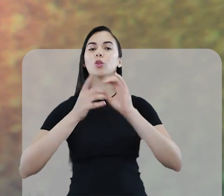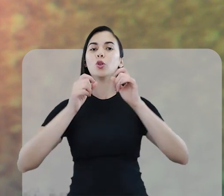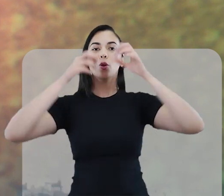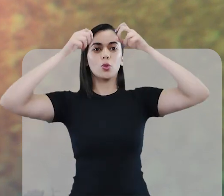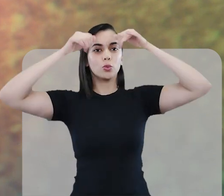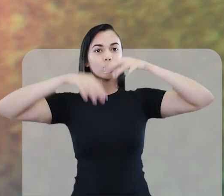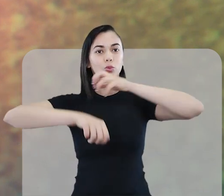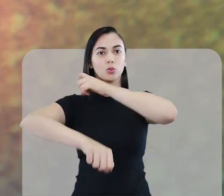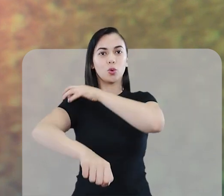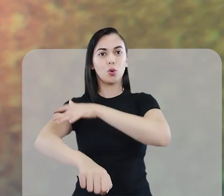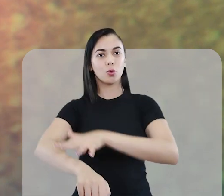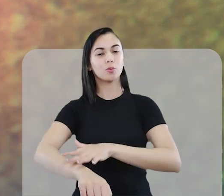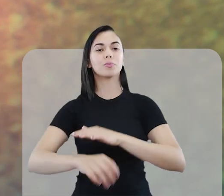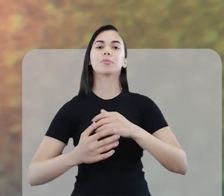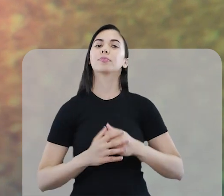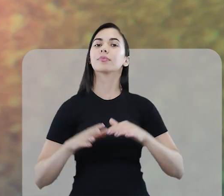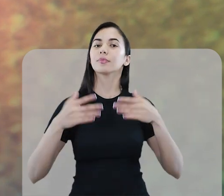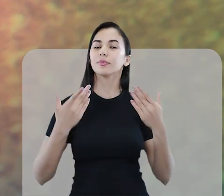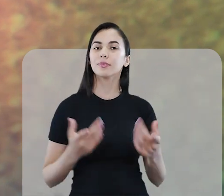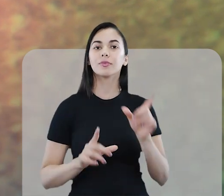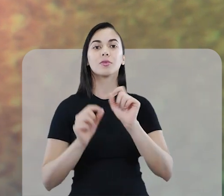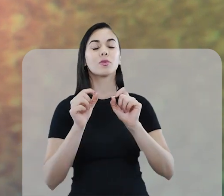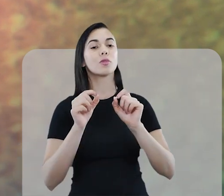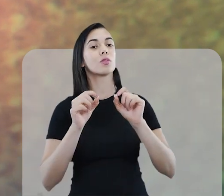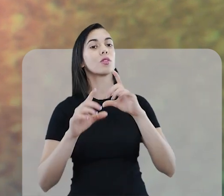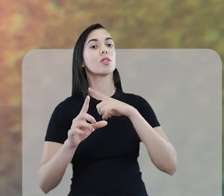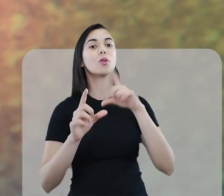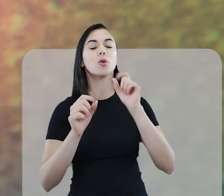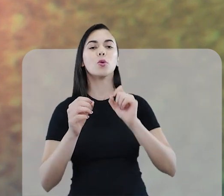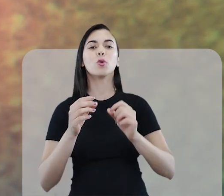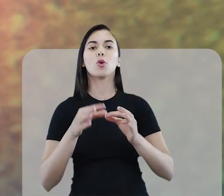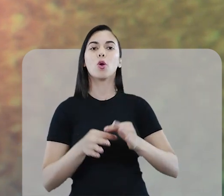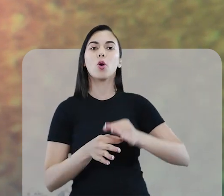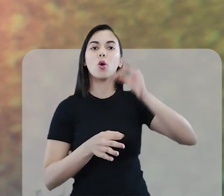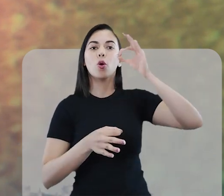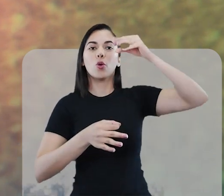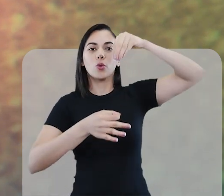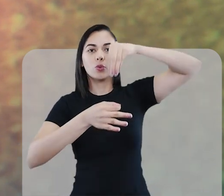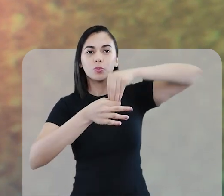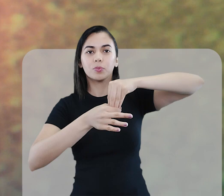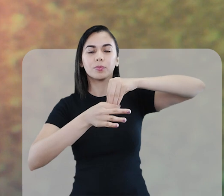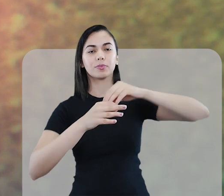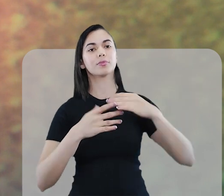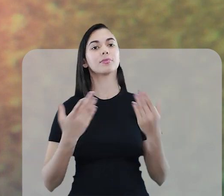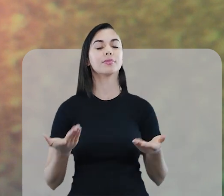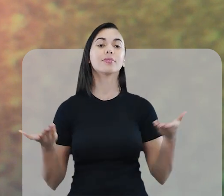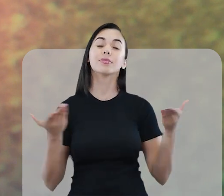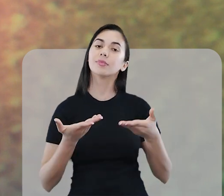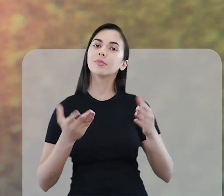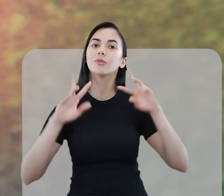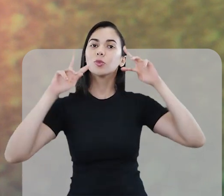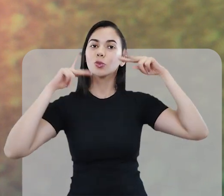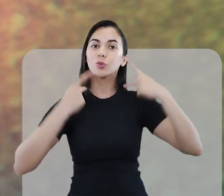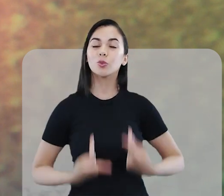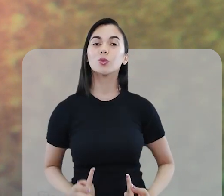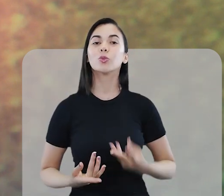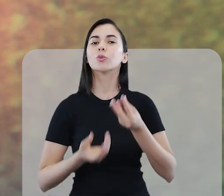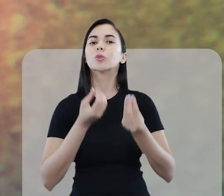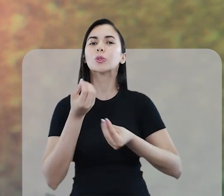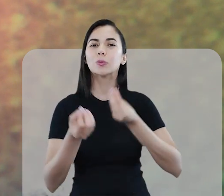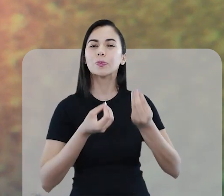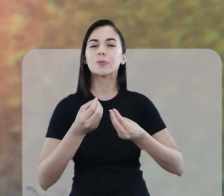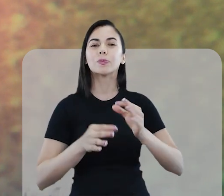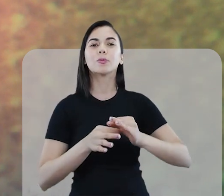toda a comunicação e ação inicial se dá através da medula. No nosso organismo, nos seres humanos, vamos relembrar que a medula espinal